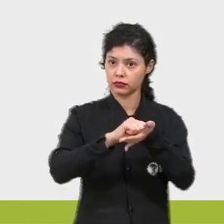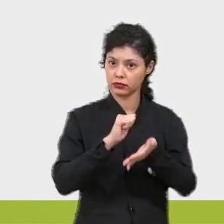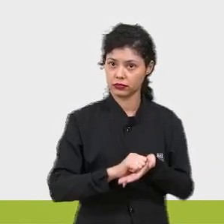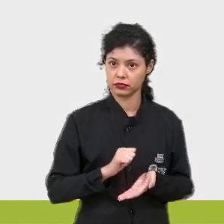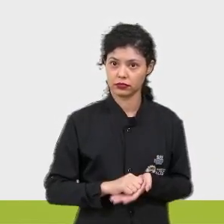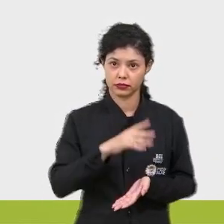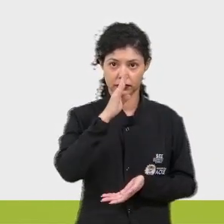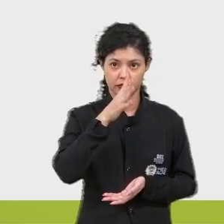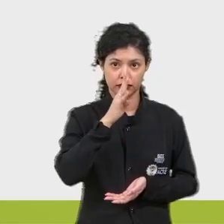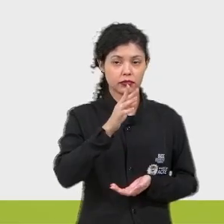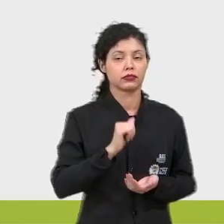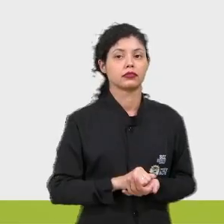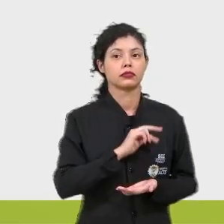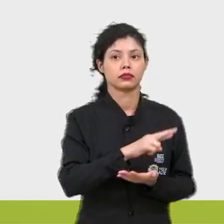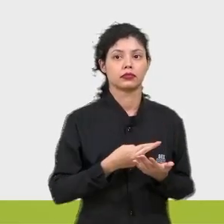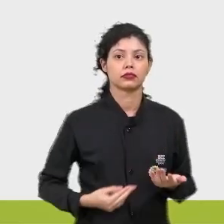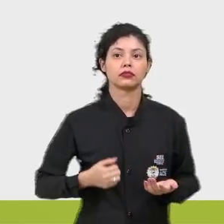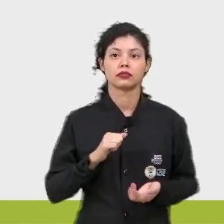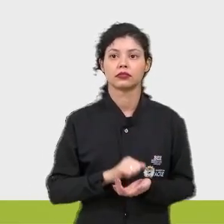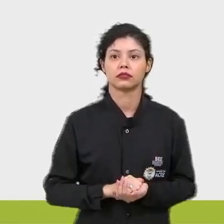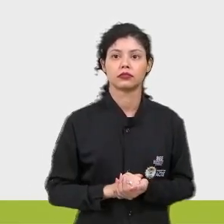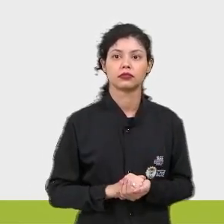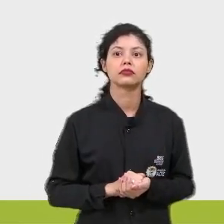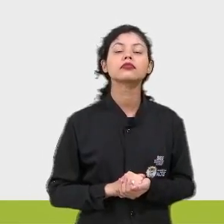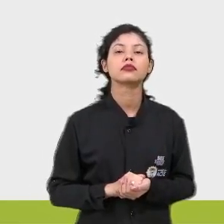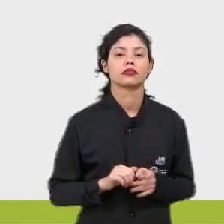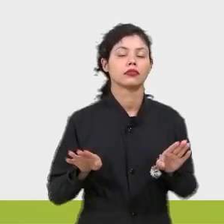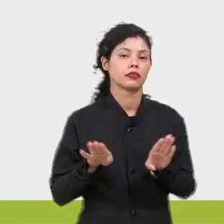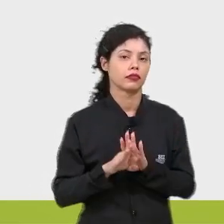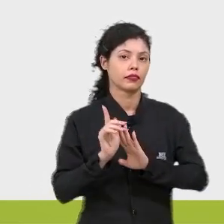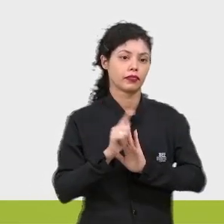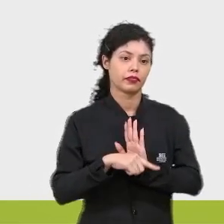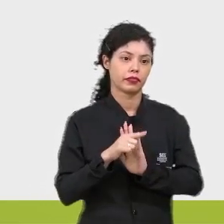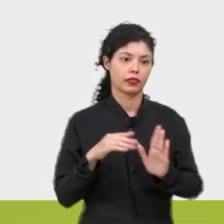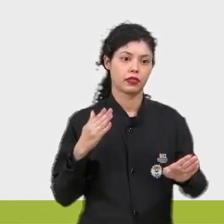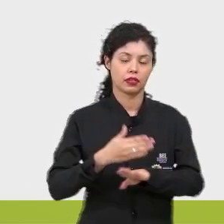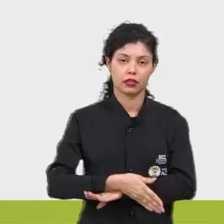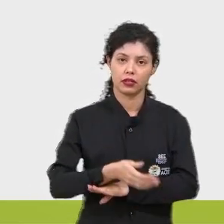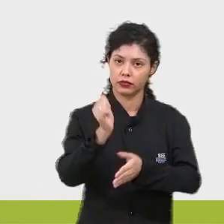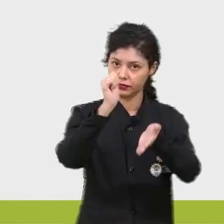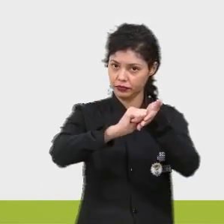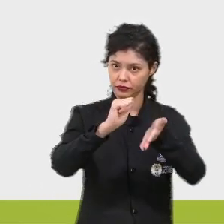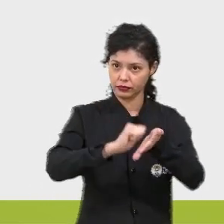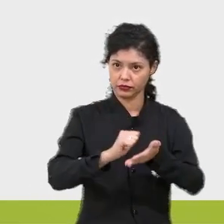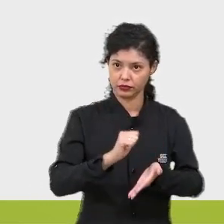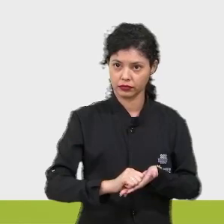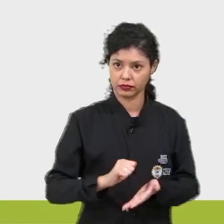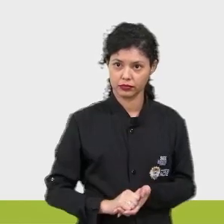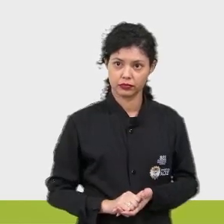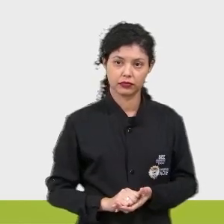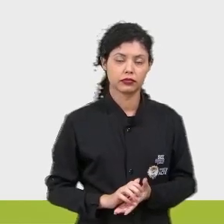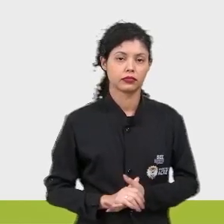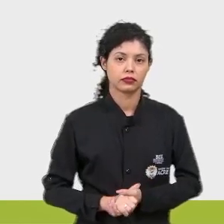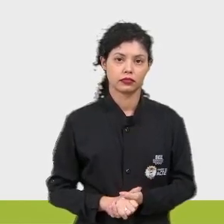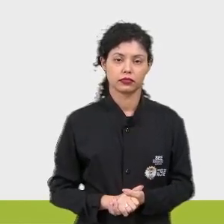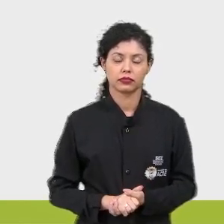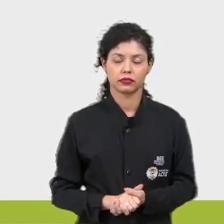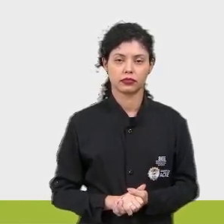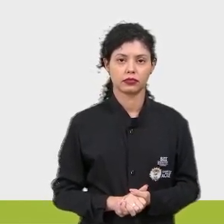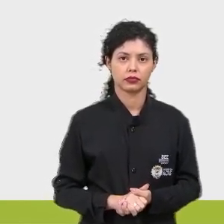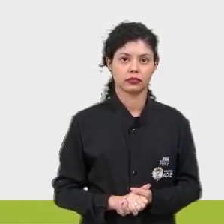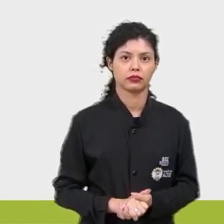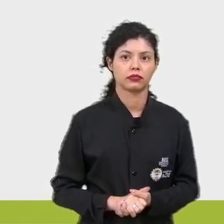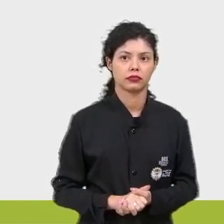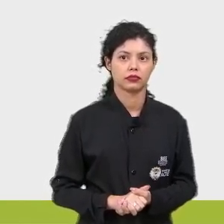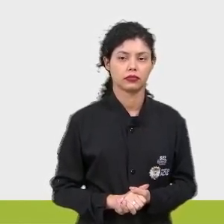aqui embaixo, redação Enem, são gêneros dentro da tipologia dissertativa ou dentro